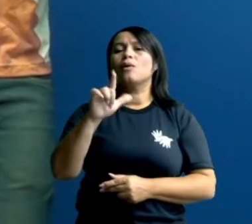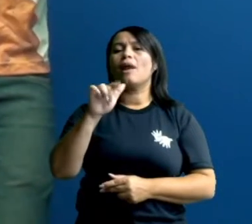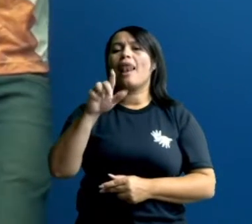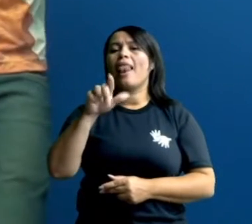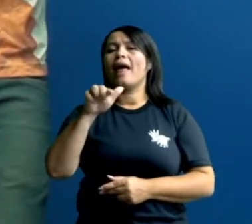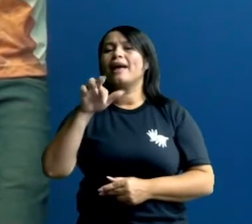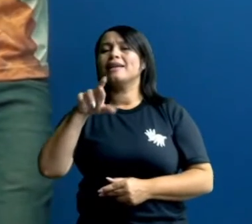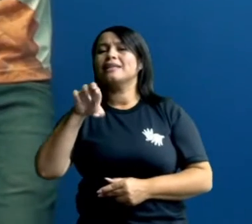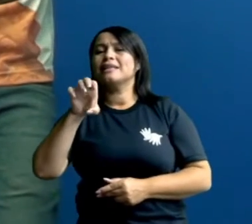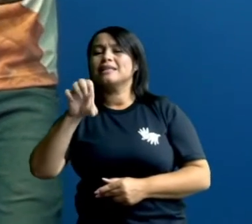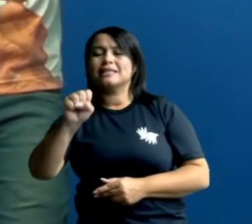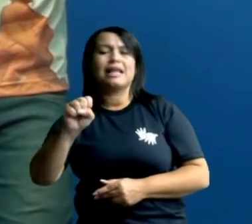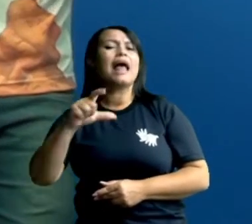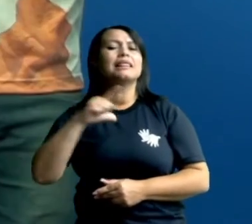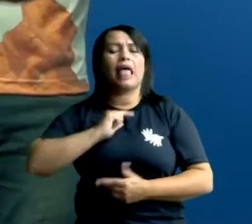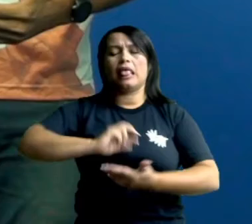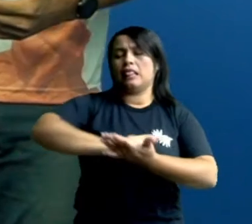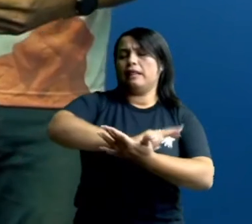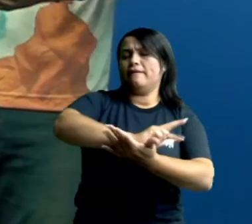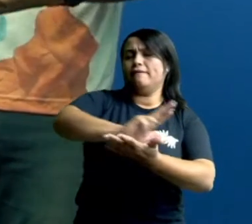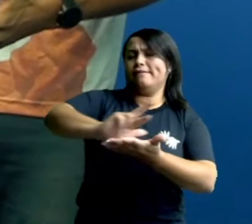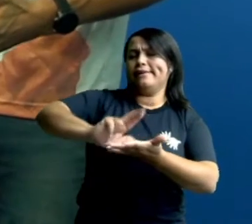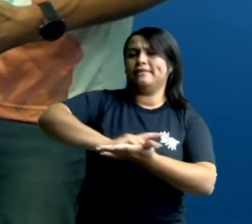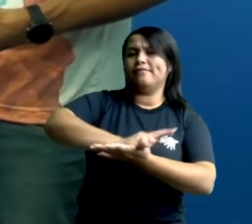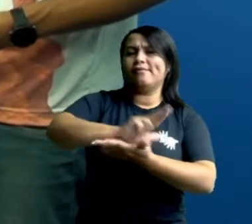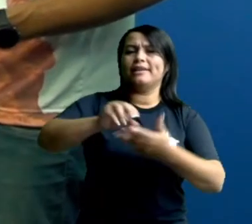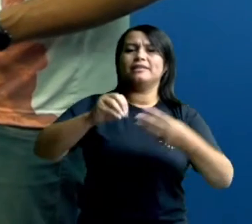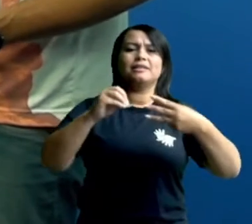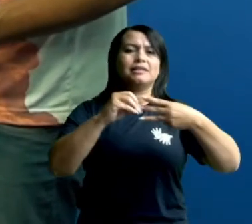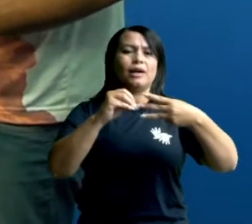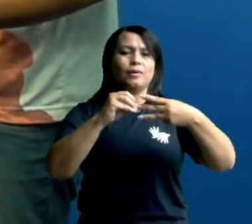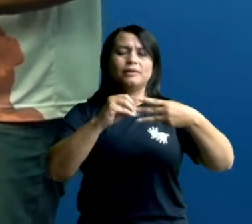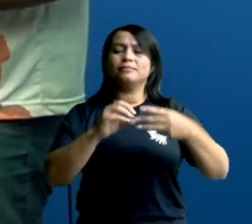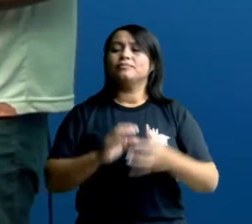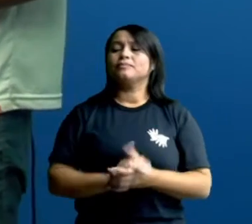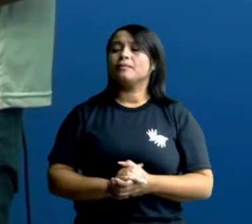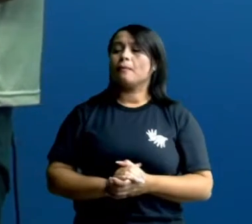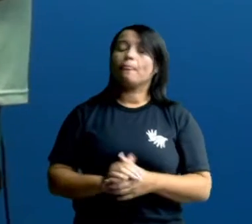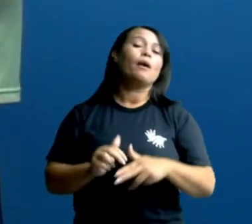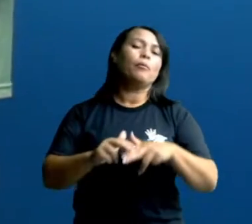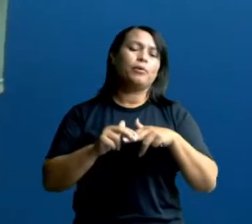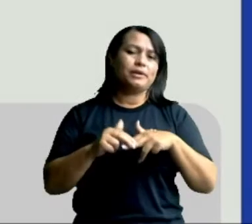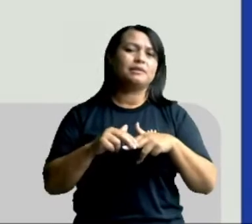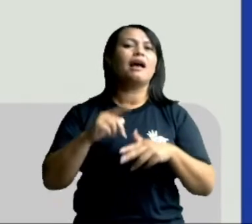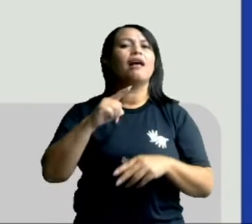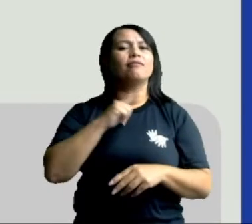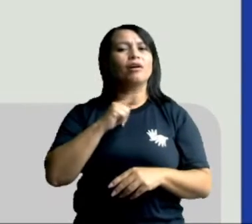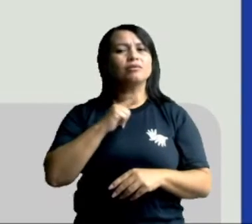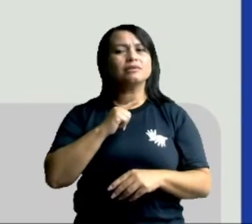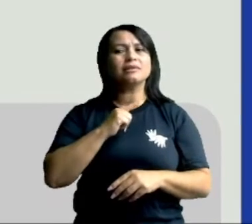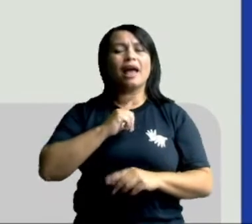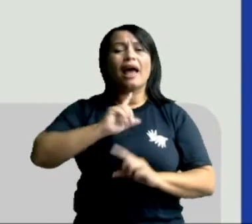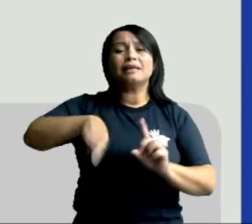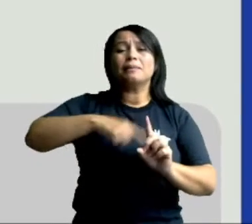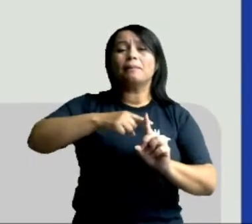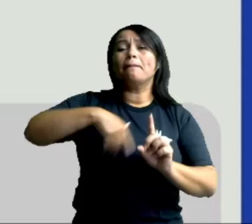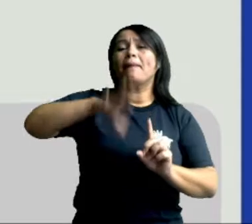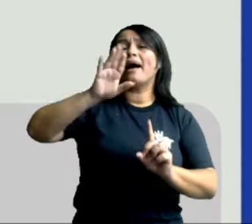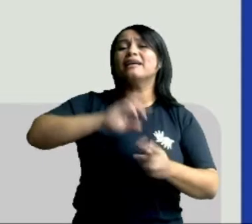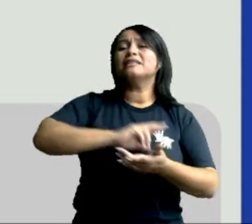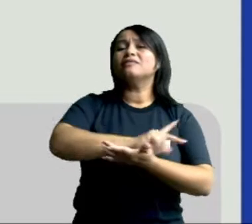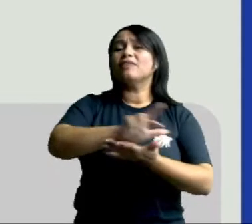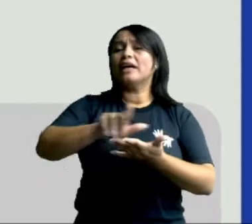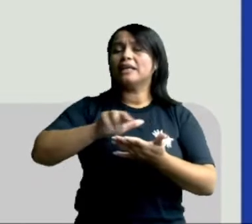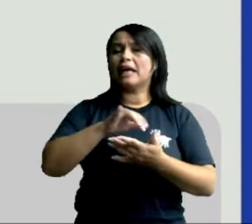pluricelulares, porque eles são formados de várias e várias células, tá certo? E elas vão possuir as mais